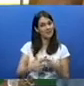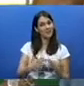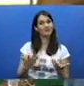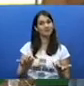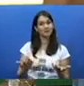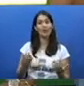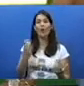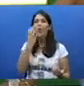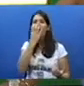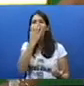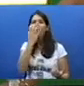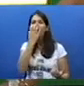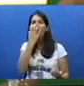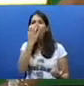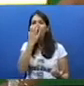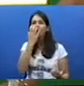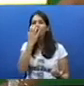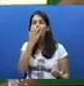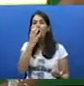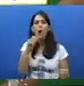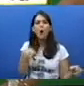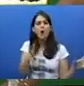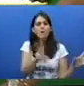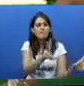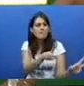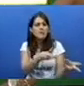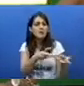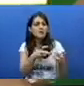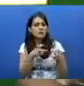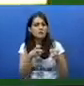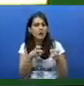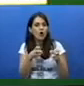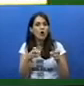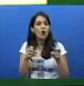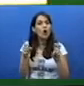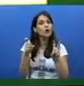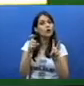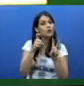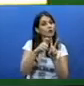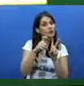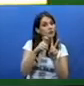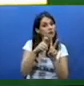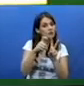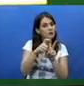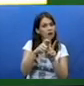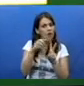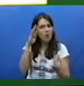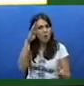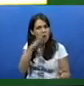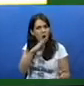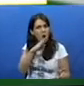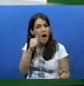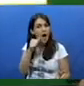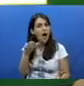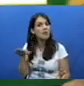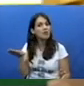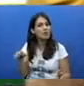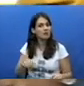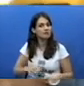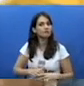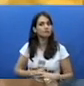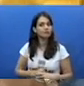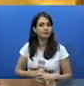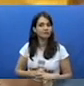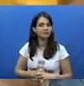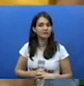Porque o cão percebeu que o veterinário tratou mal a garota. Vocês lembram por